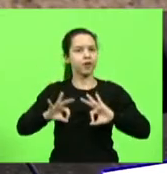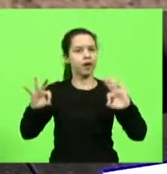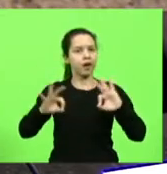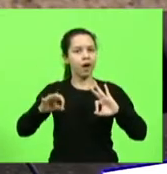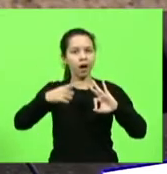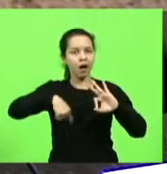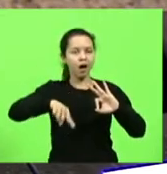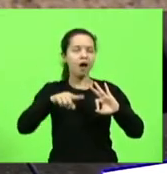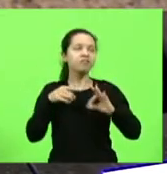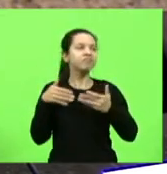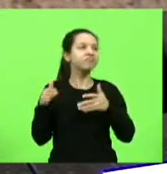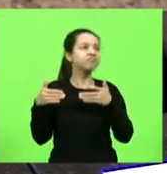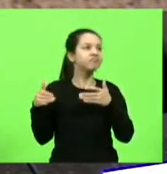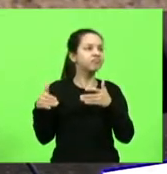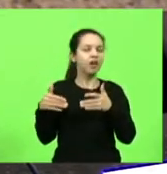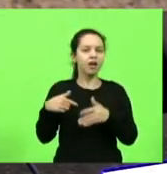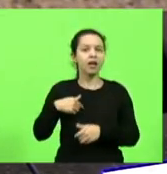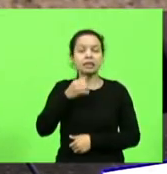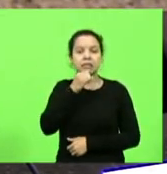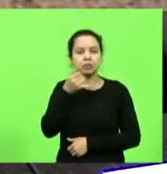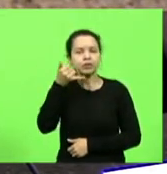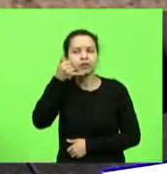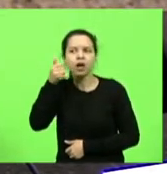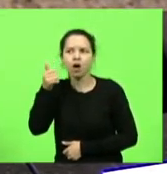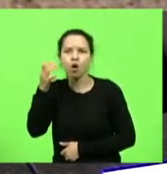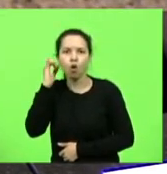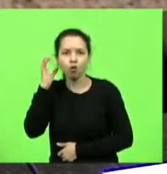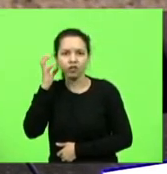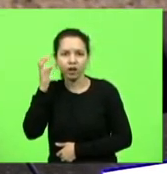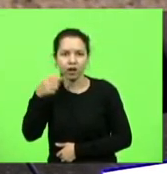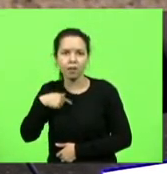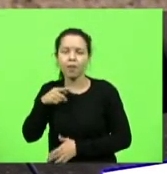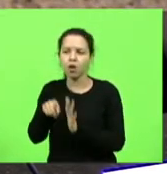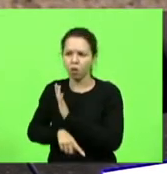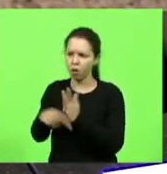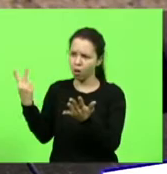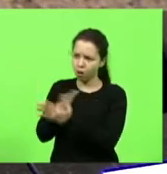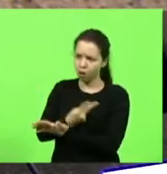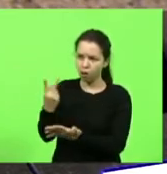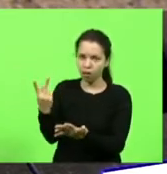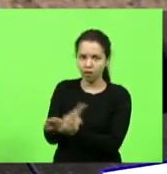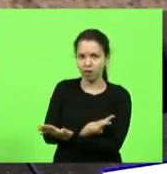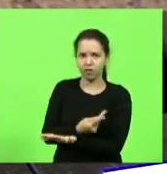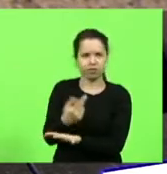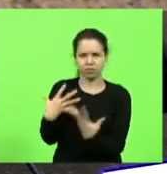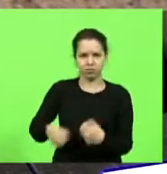liga para a ouvidoria e diz, opa, que é isso? Assim não dá, está tudo errado.